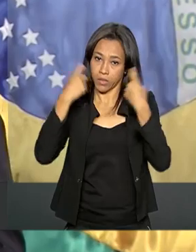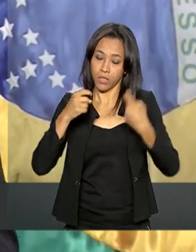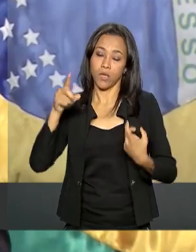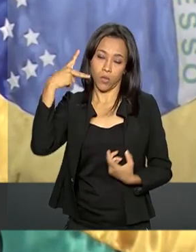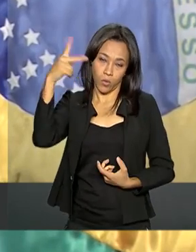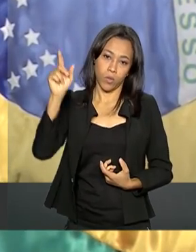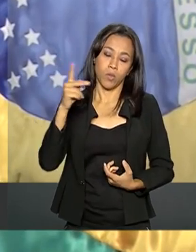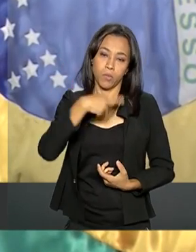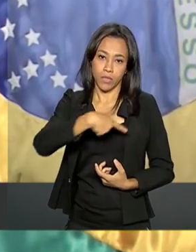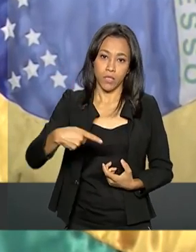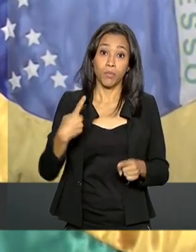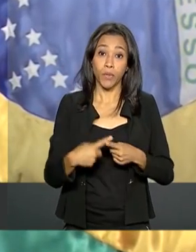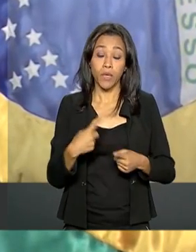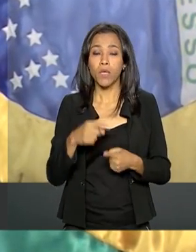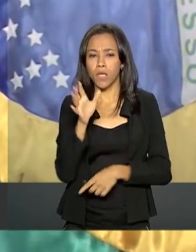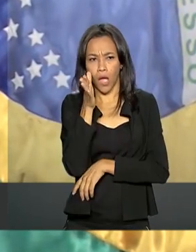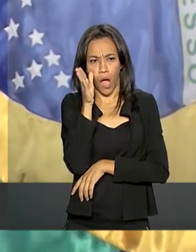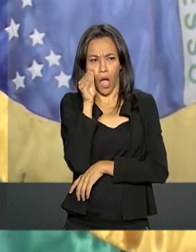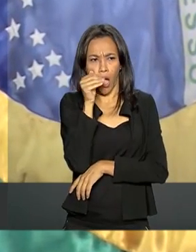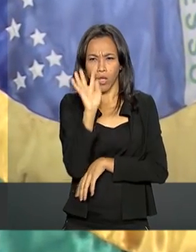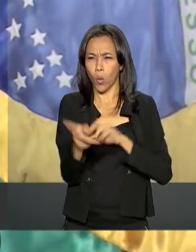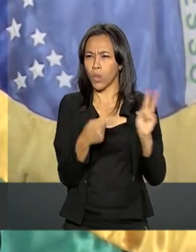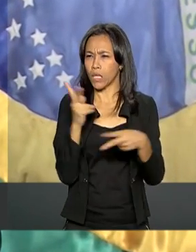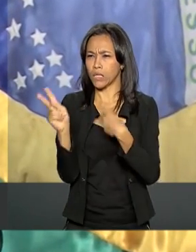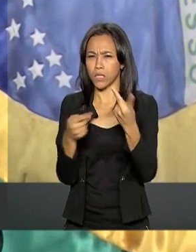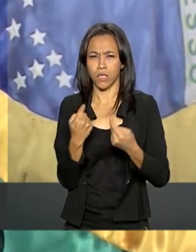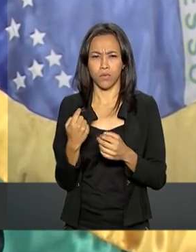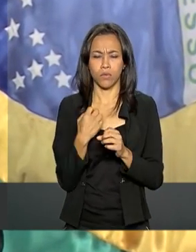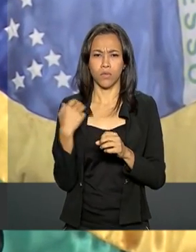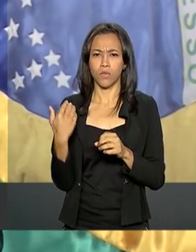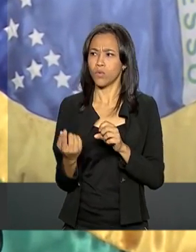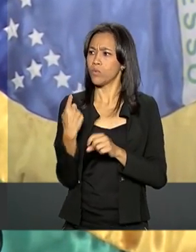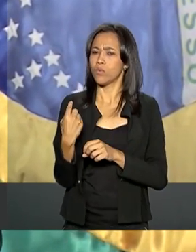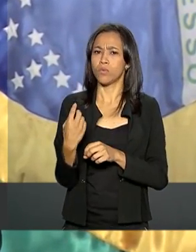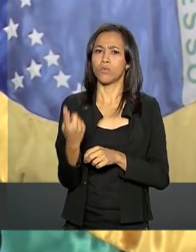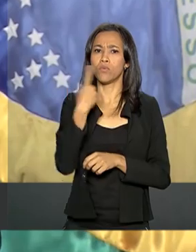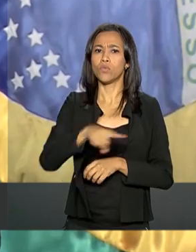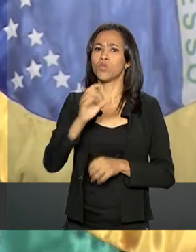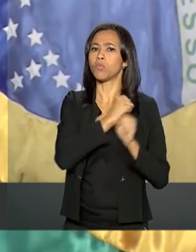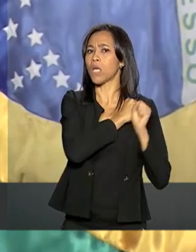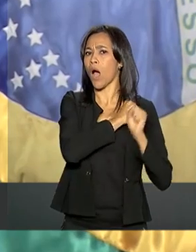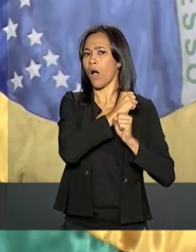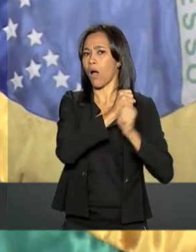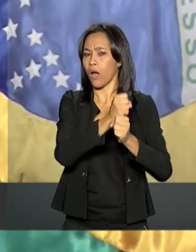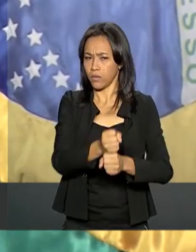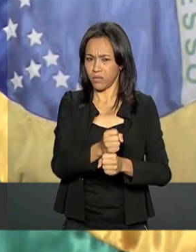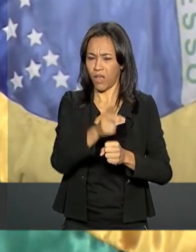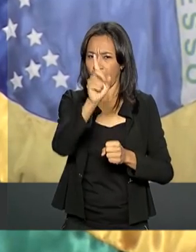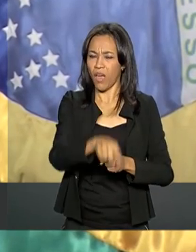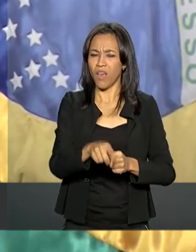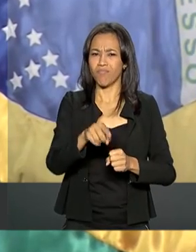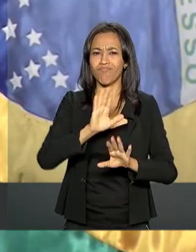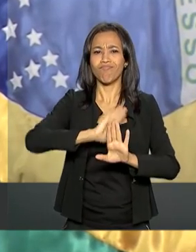nos últimos anos é o descolamento da questão